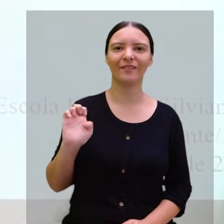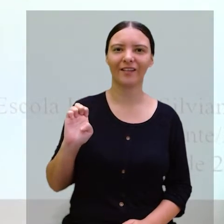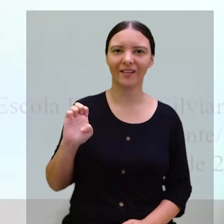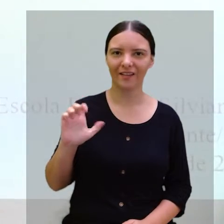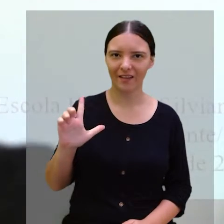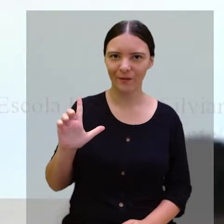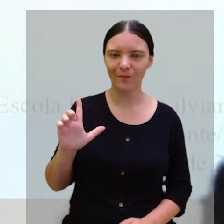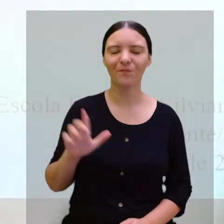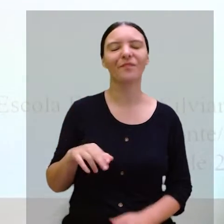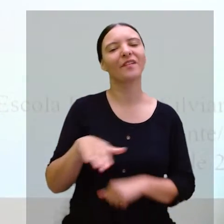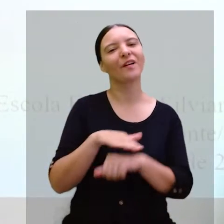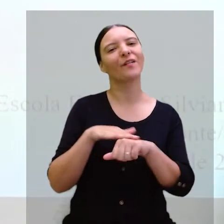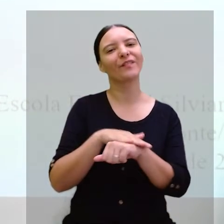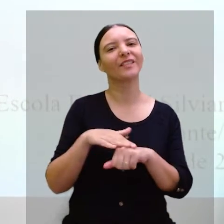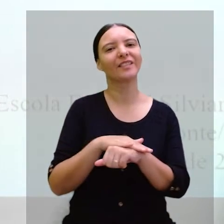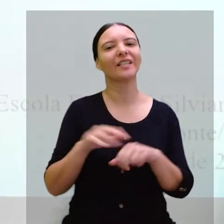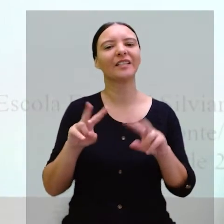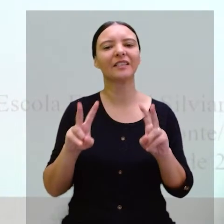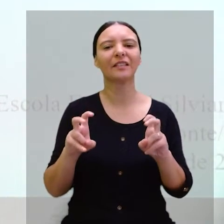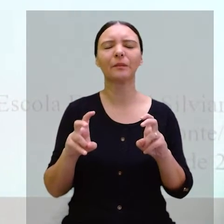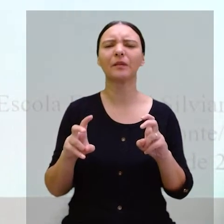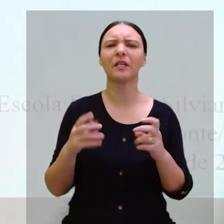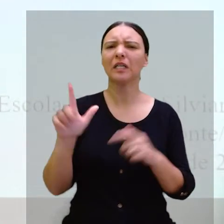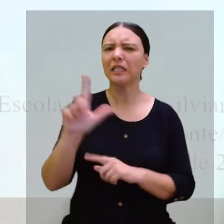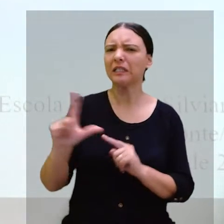pouquinho sobre por que estudar literatura.